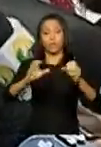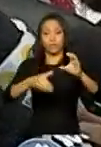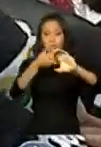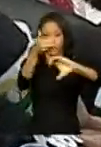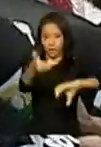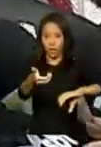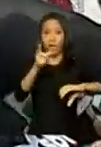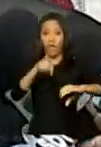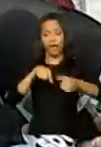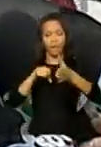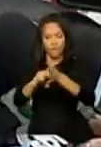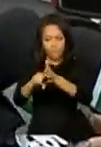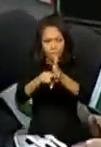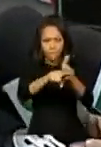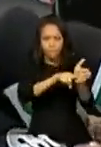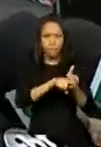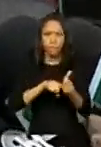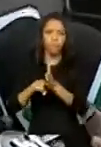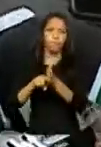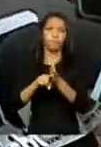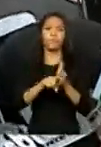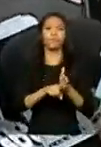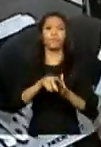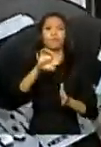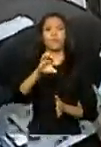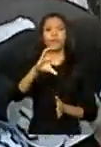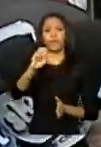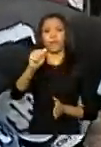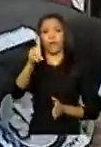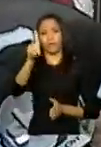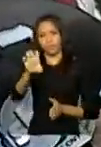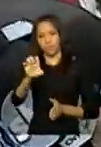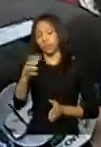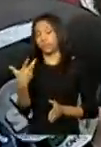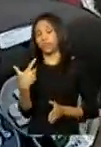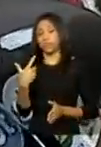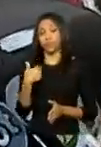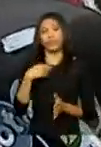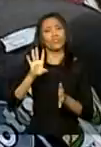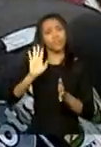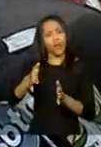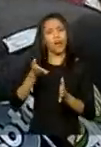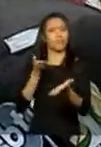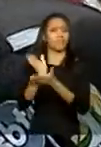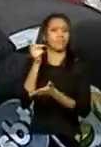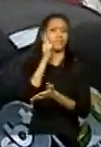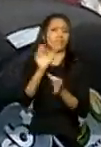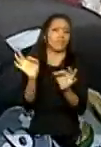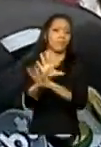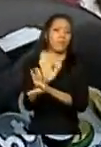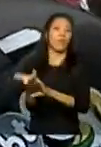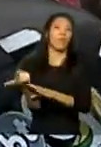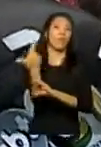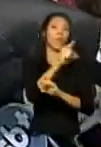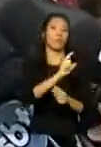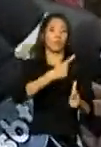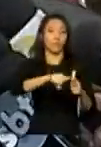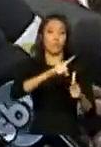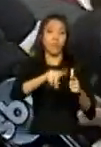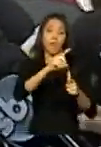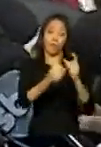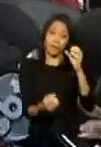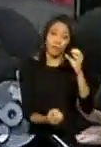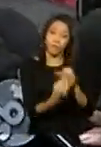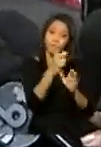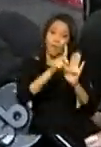fiscalização pública do ECAD. Essa já não é mais da minha preocupação. O problema agora é implementar a lei